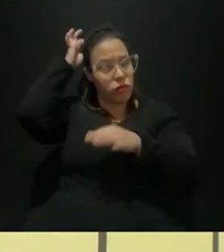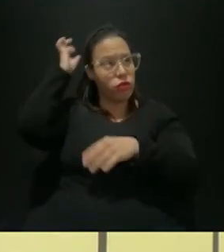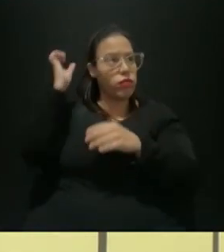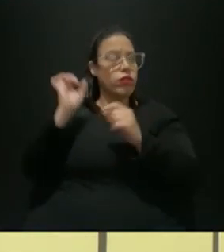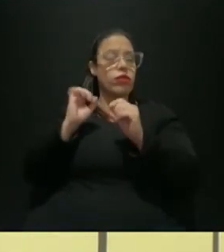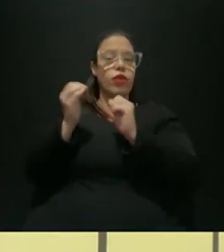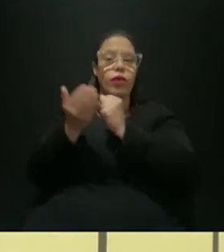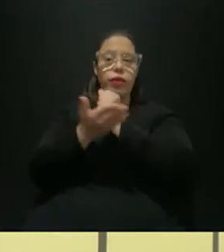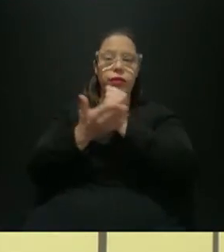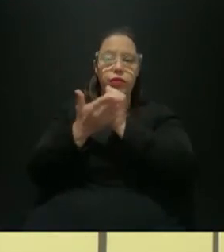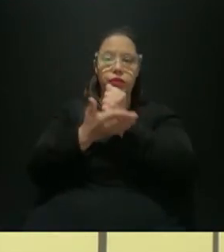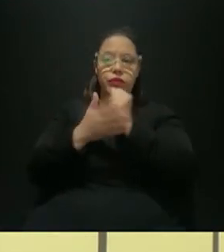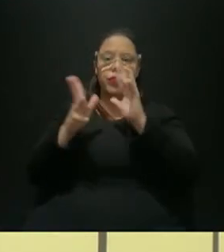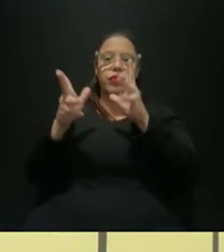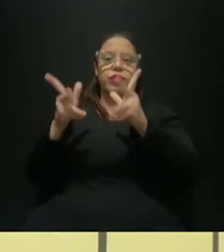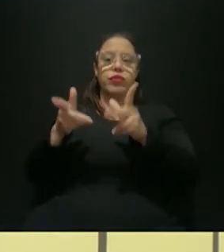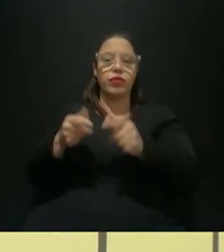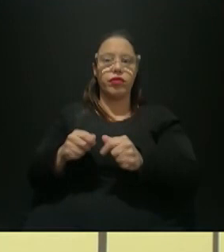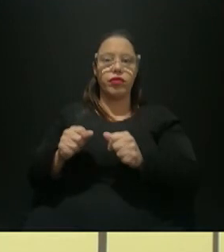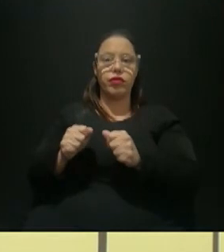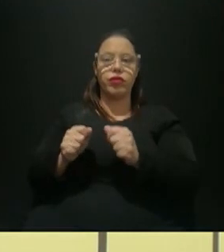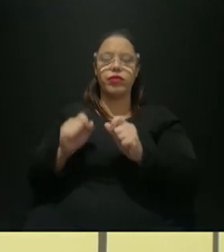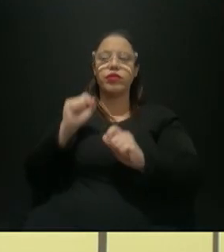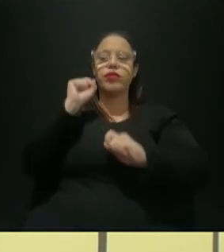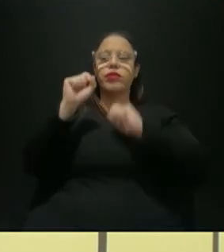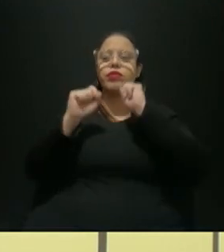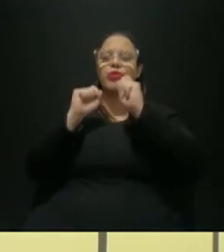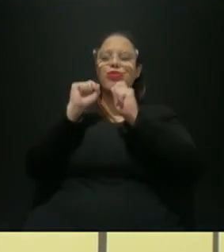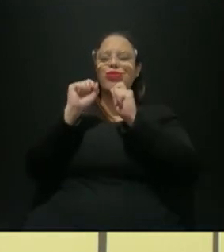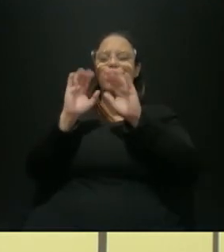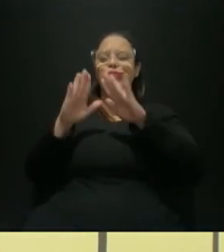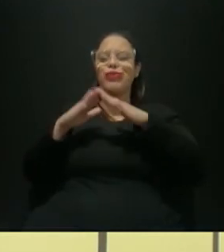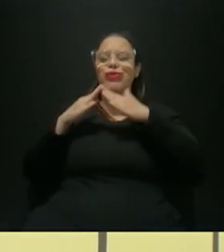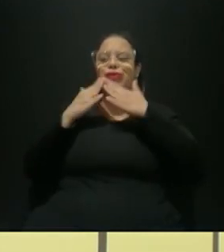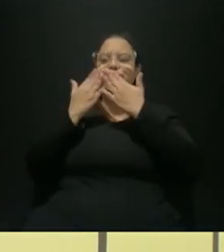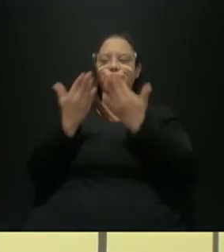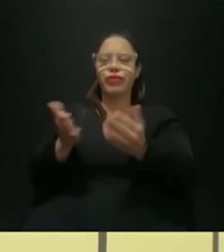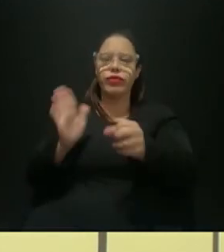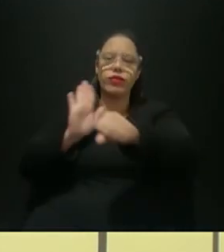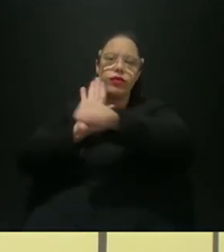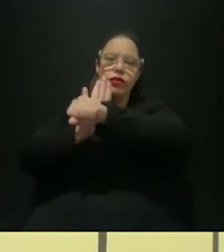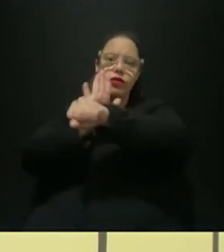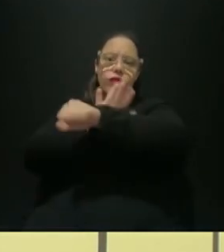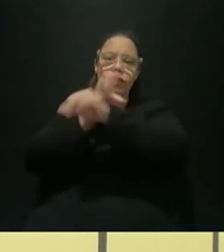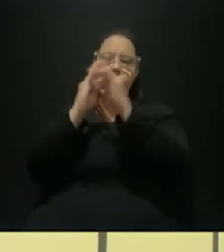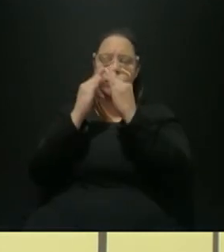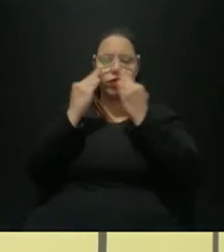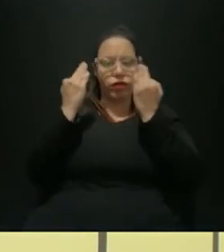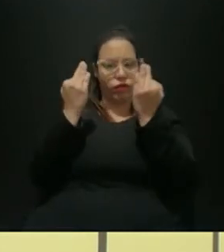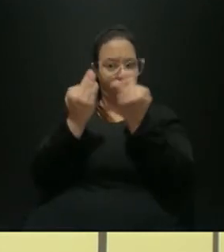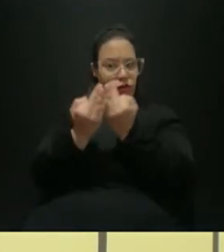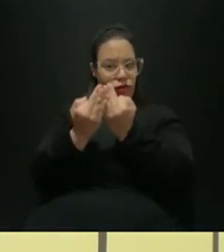várias teorias que diziam o quanto o cuidado em família, o cuidado individualizado, com um adulto